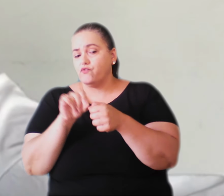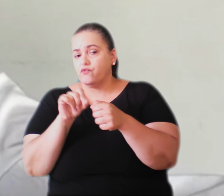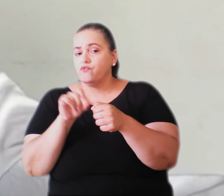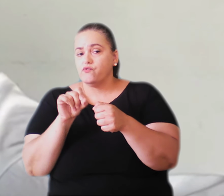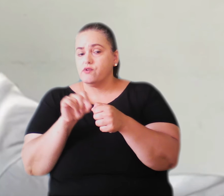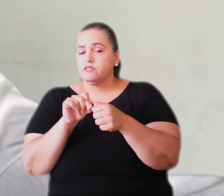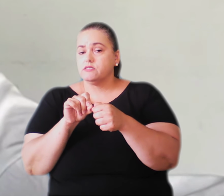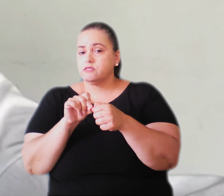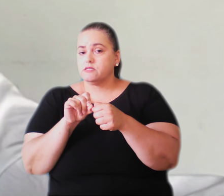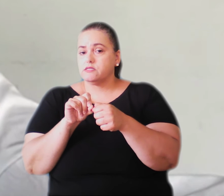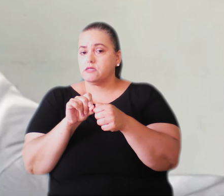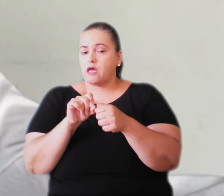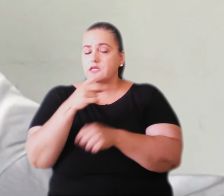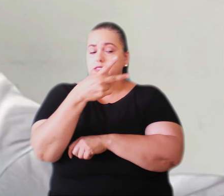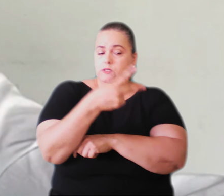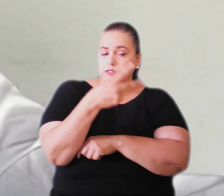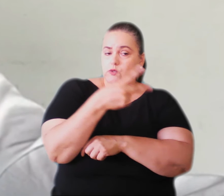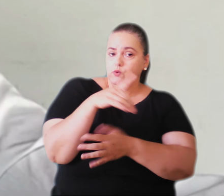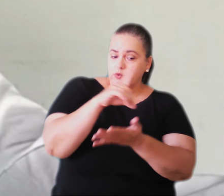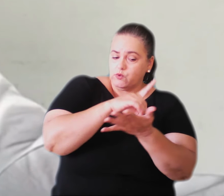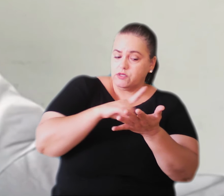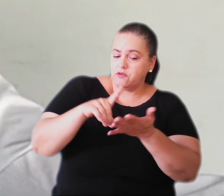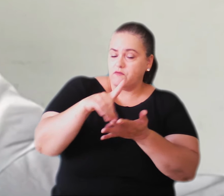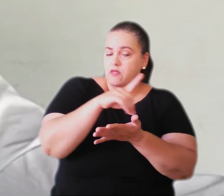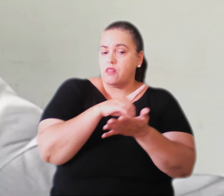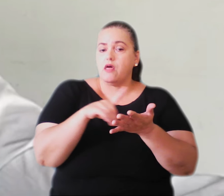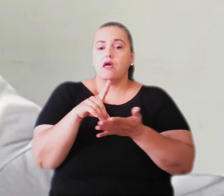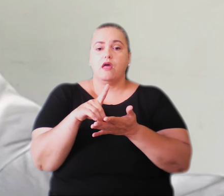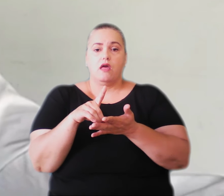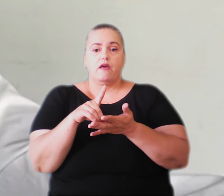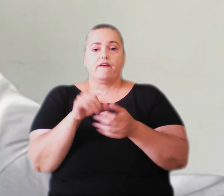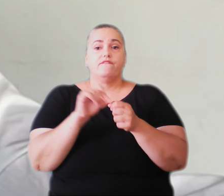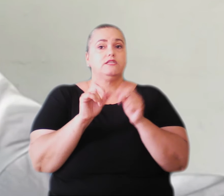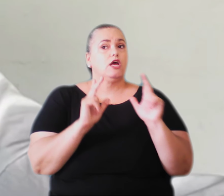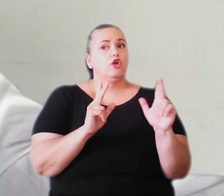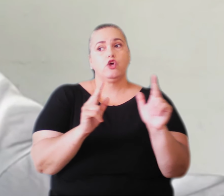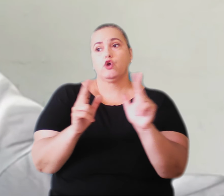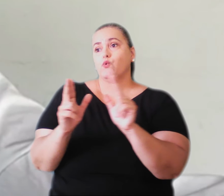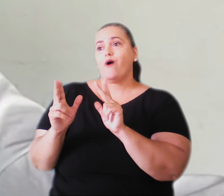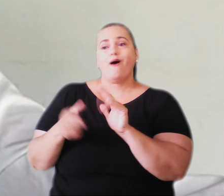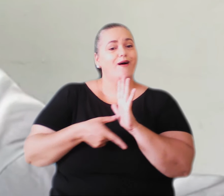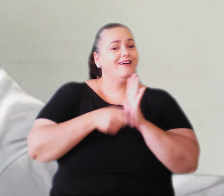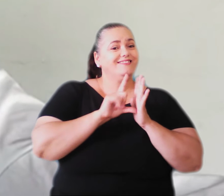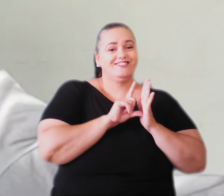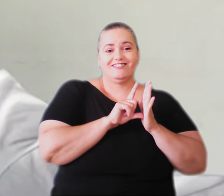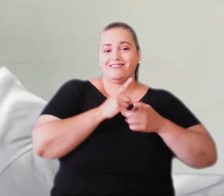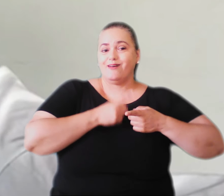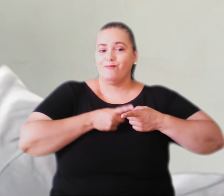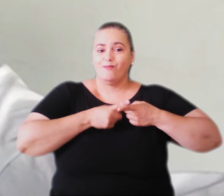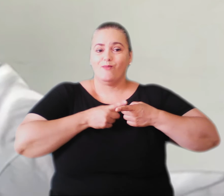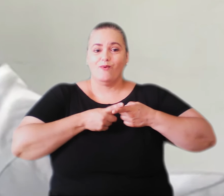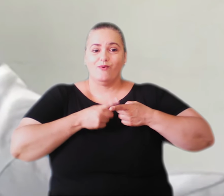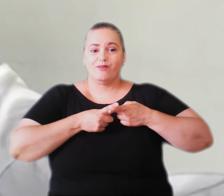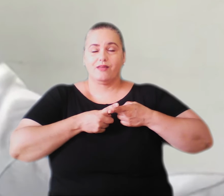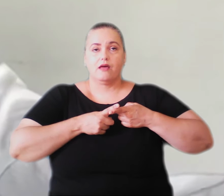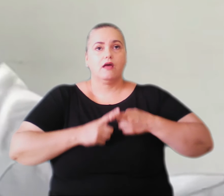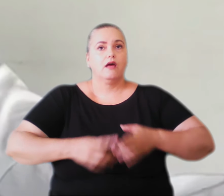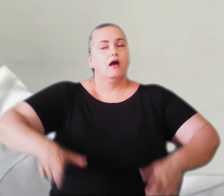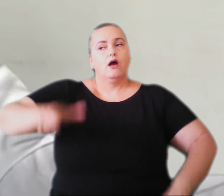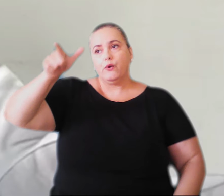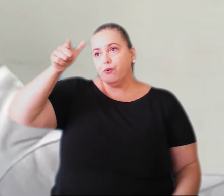façam uma segunda edição, que seja feito dessa forma mesmo, porque dá um conforto